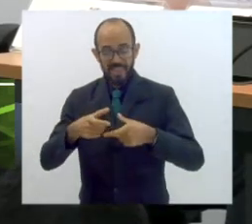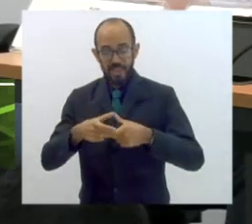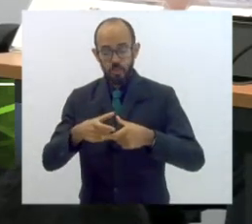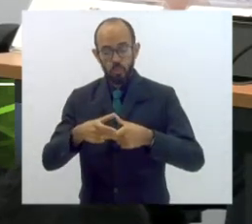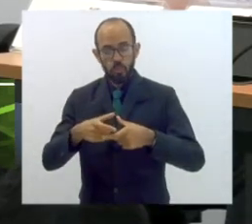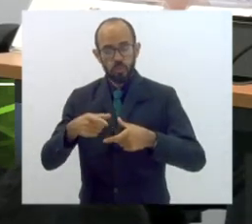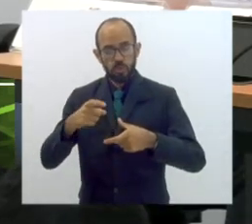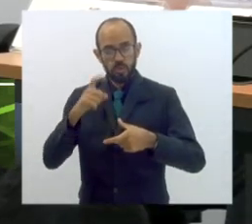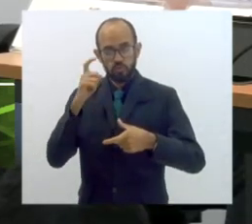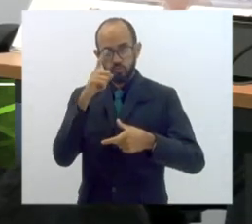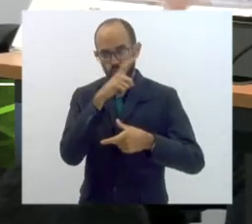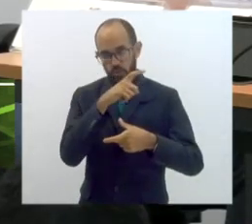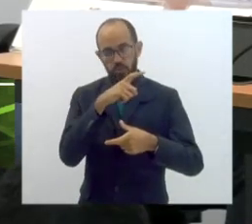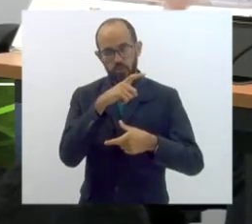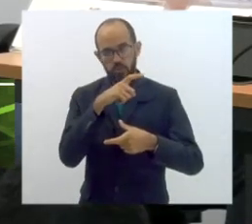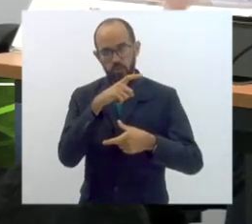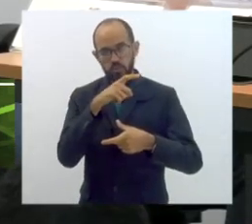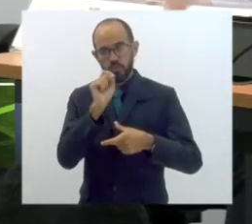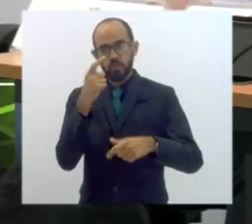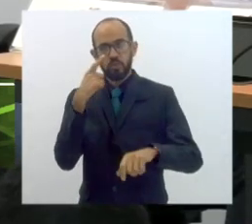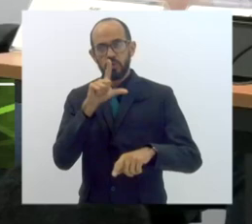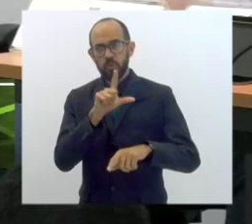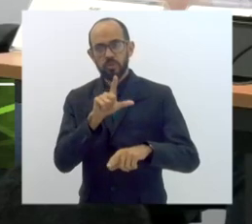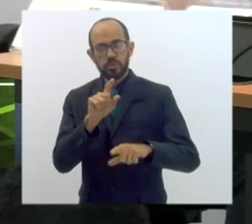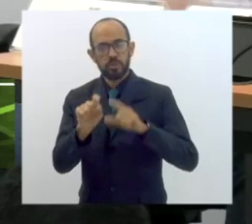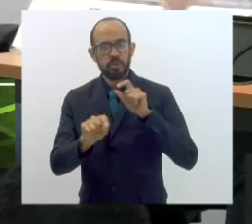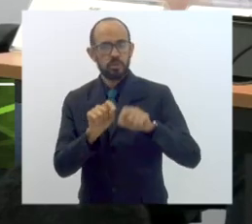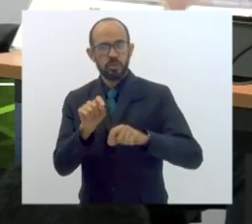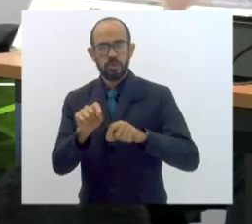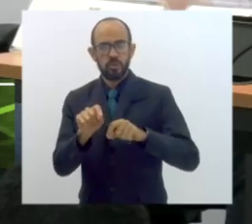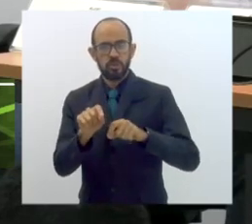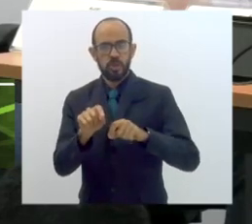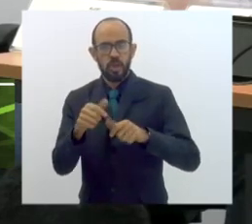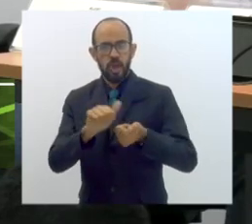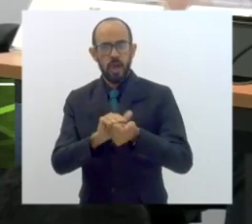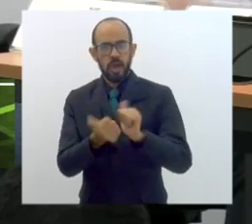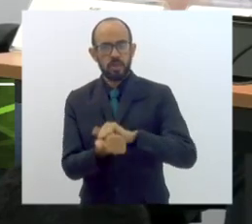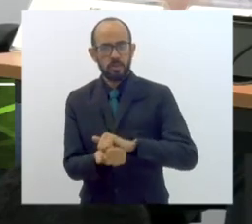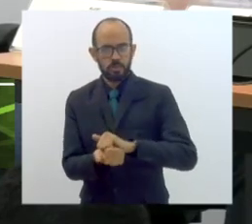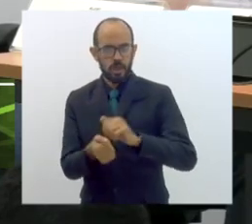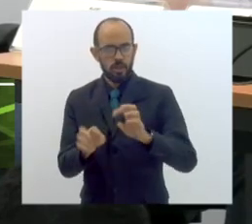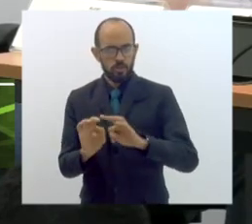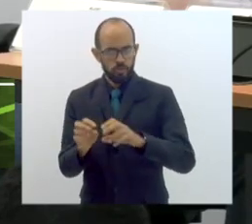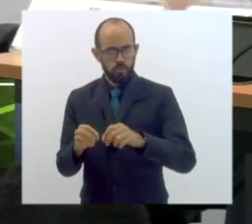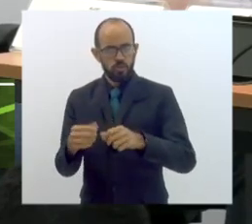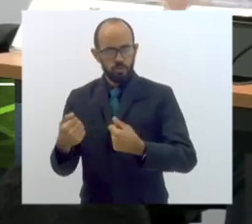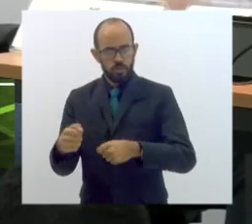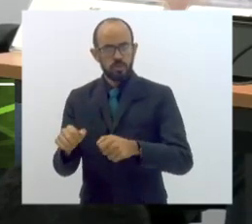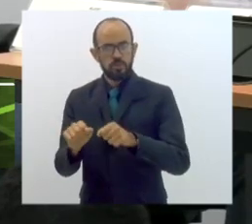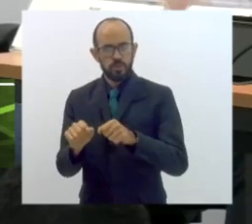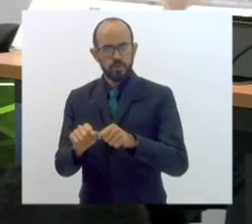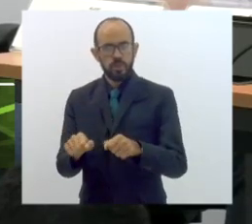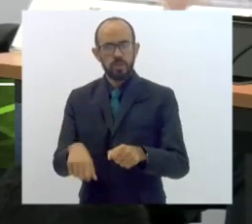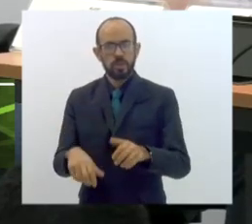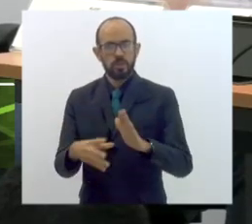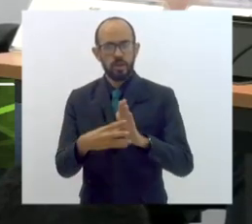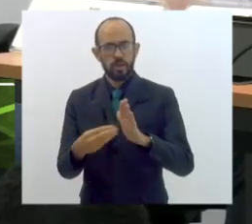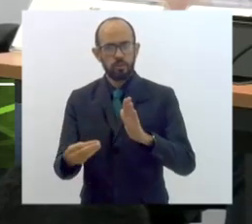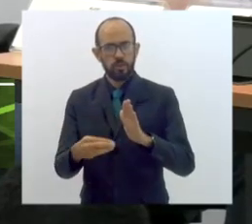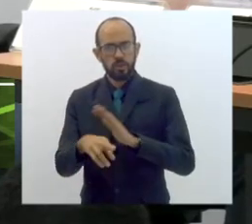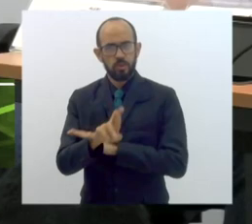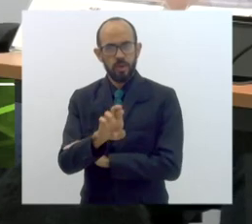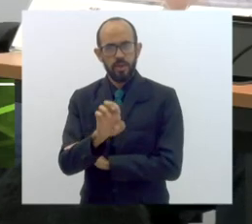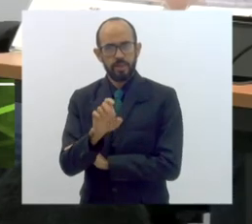têm dificuldade em estar trazendo as adequações que precisam ser feitas junto com as RDCs 50, junto